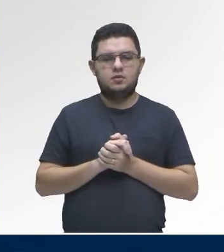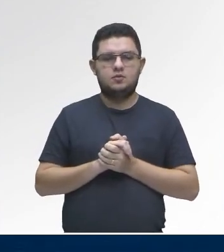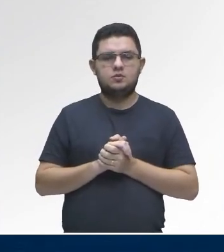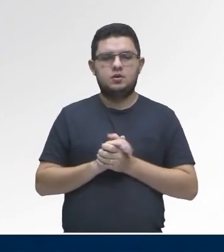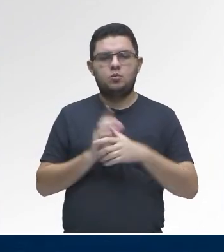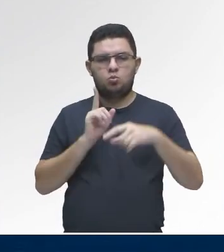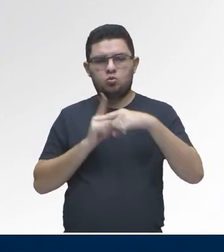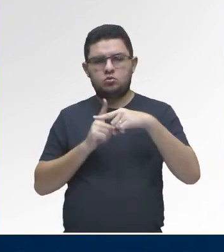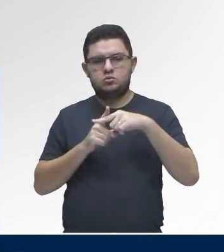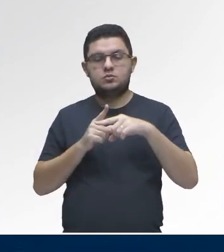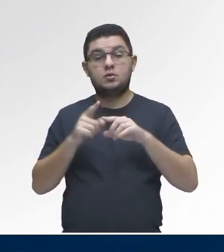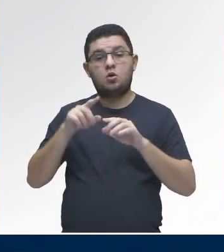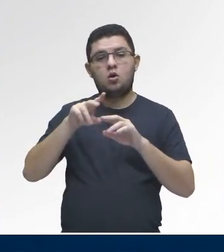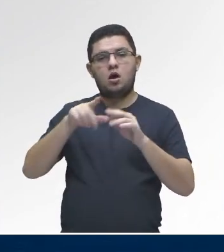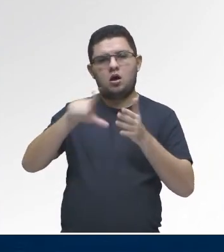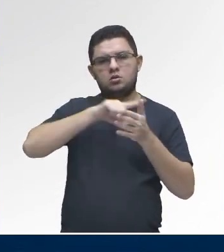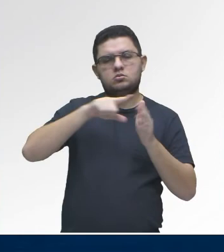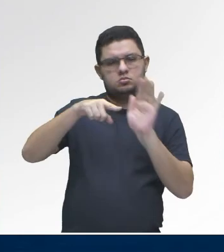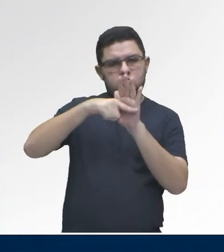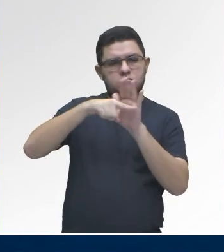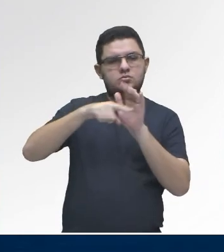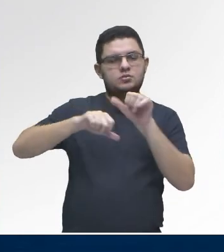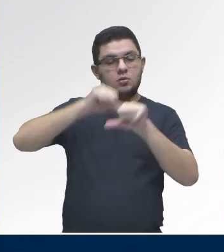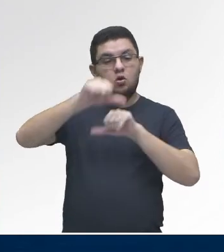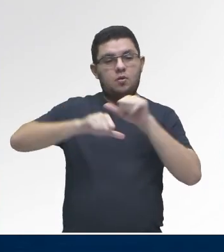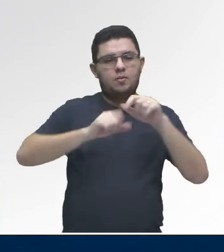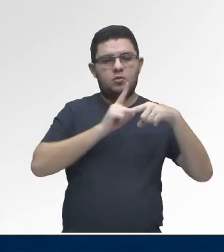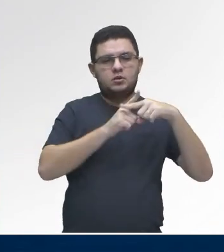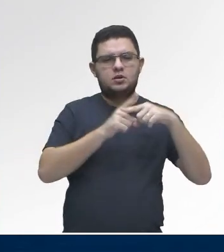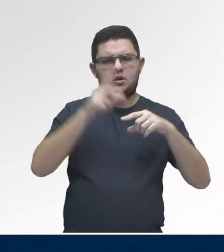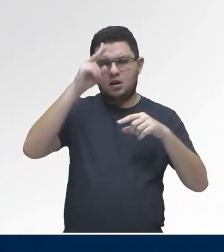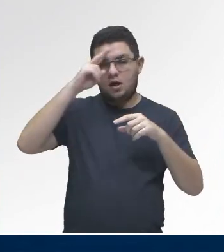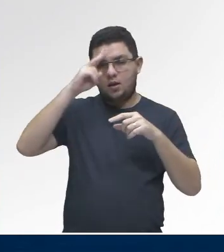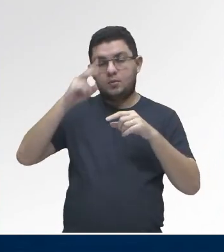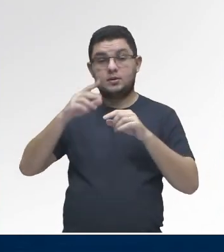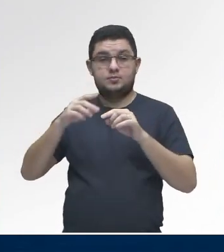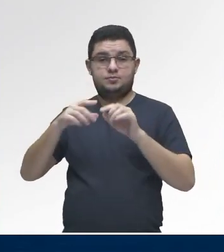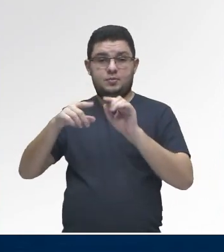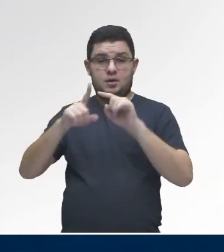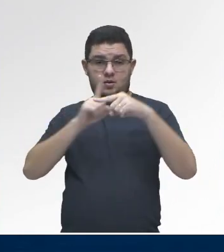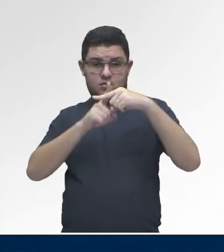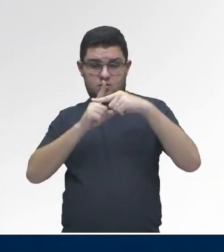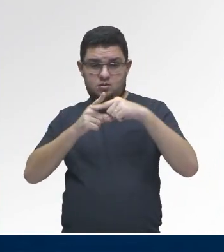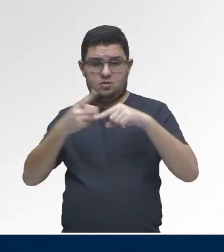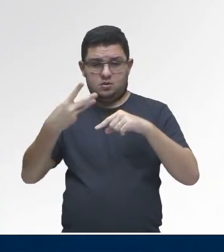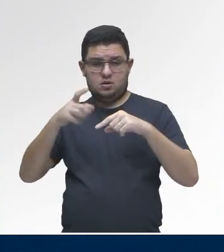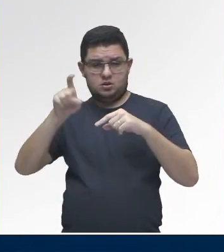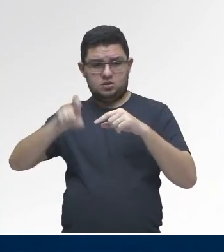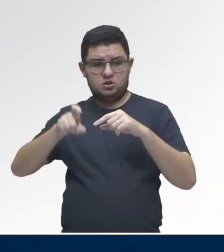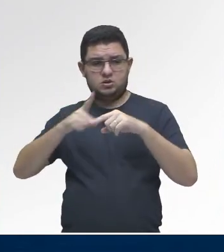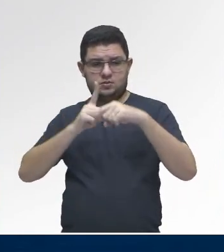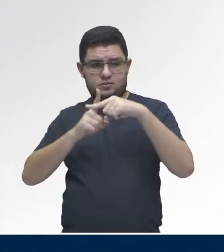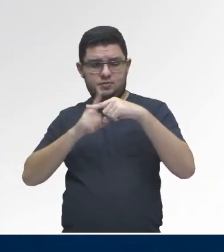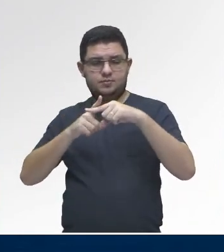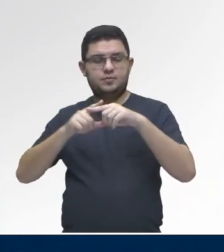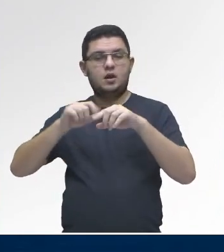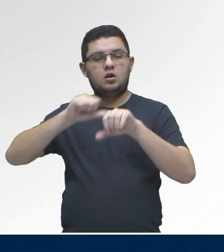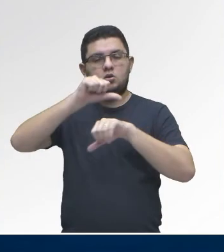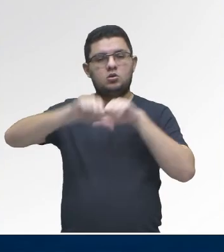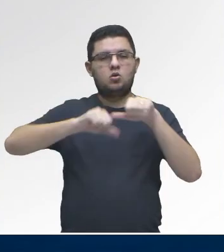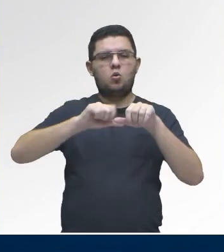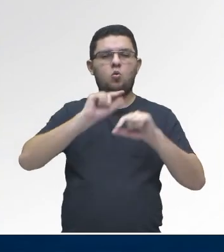positivo. E o 3x, ele era positivo. Como ele veio para o primeiro membro, ele vai